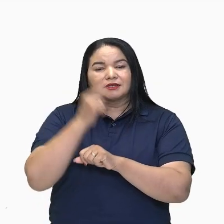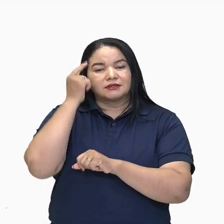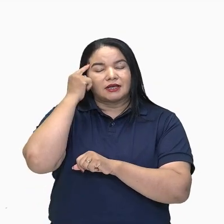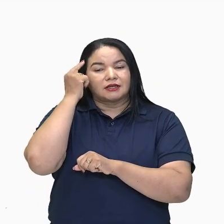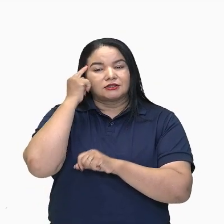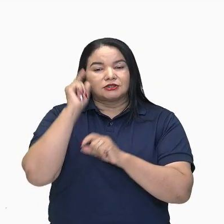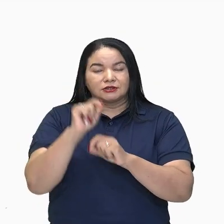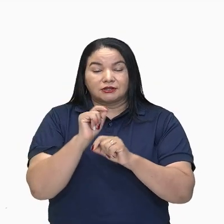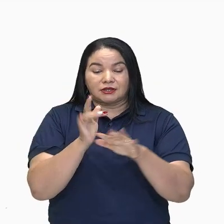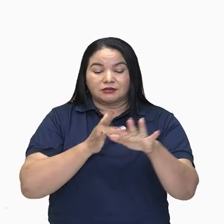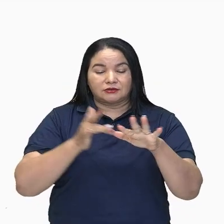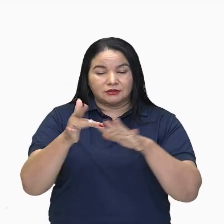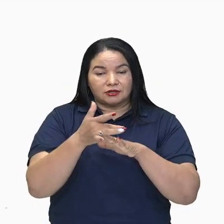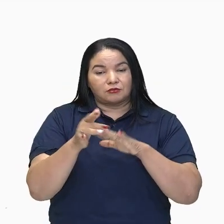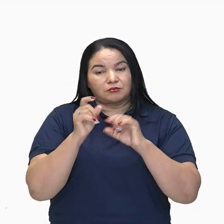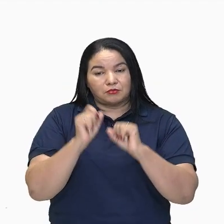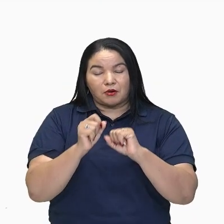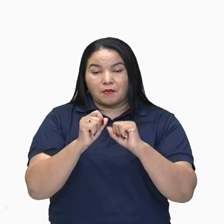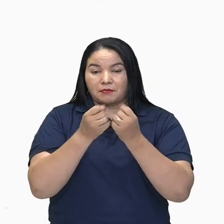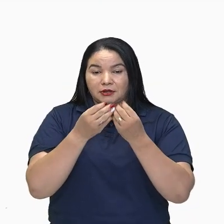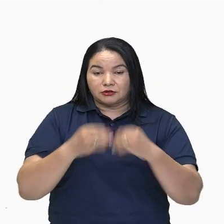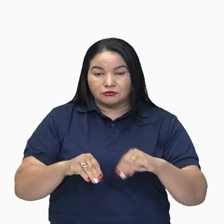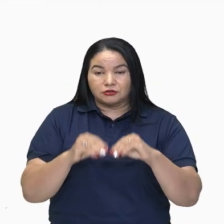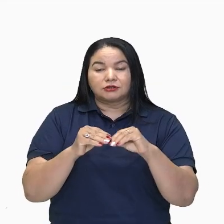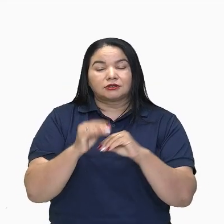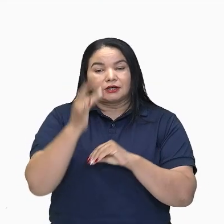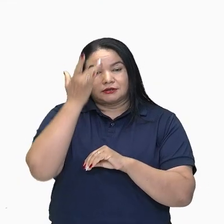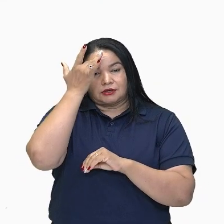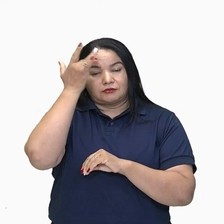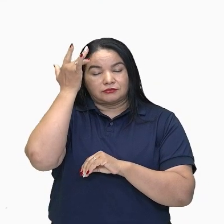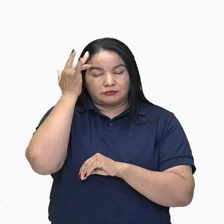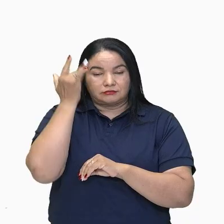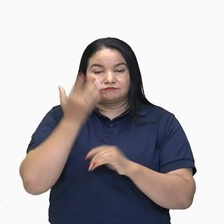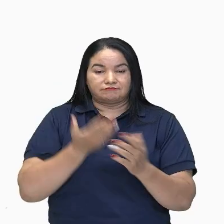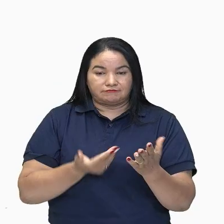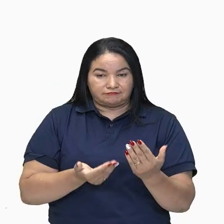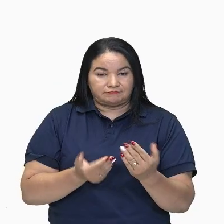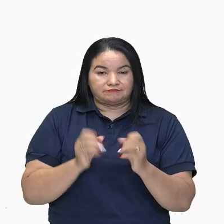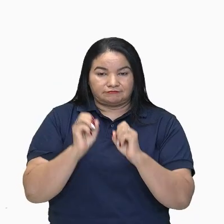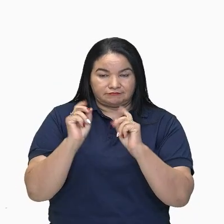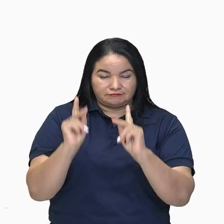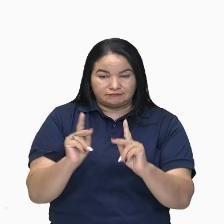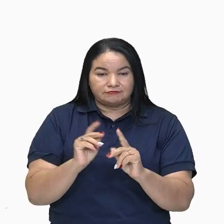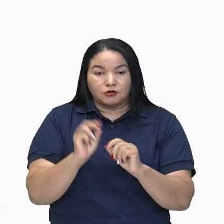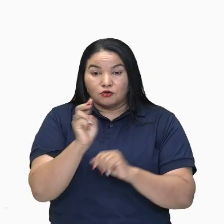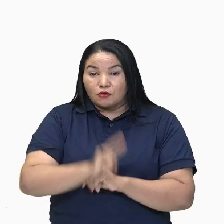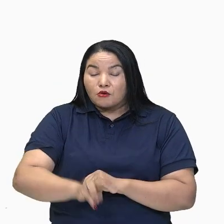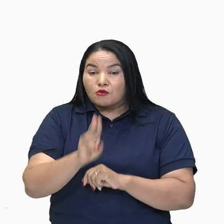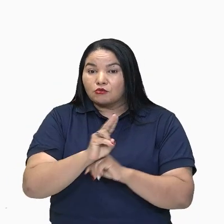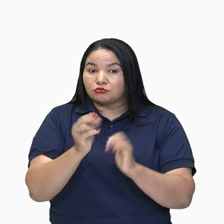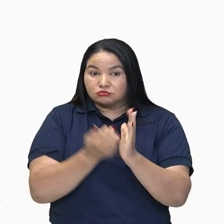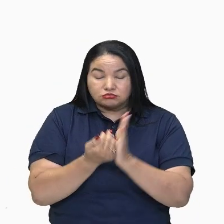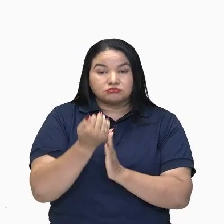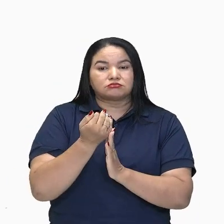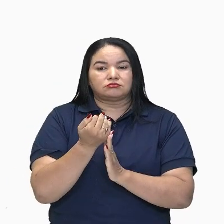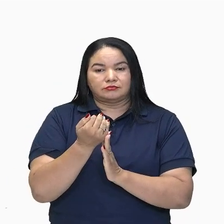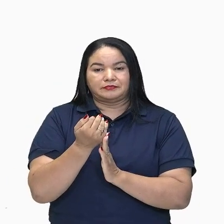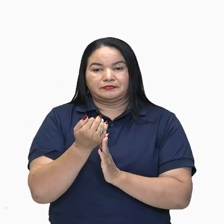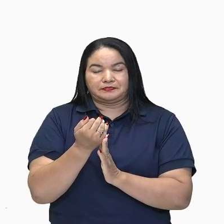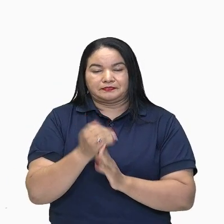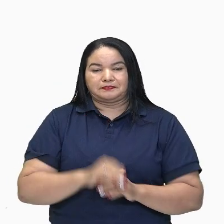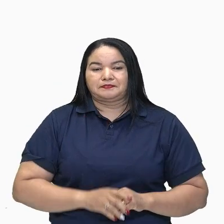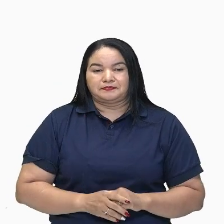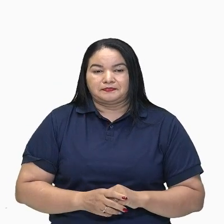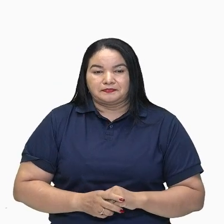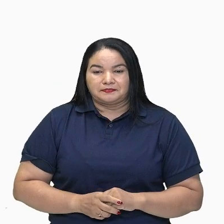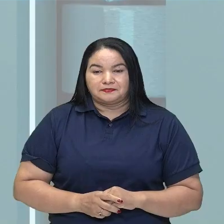sociais têm prejudicado a saúde mental dos jovens, esse uso excessivo, ok? Então, observem